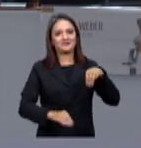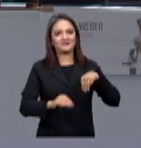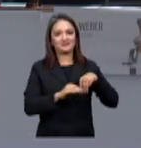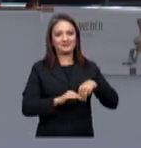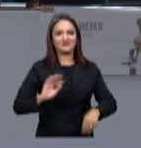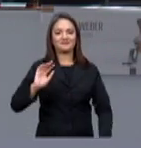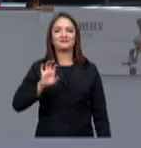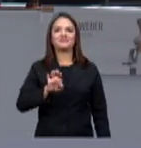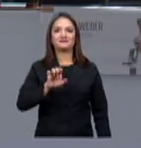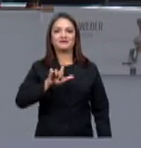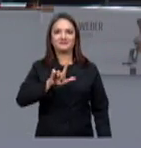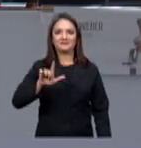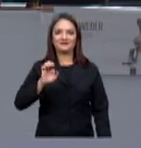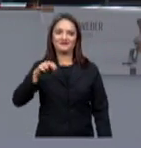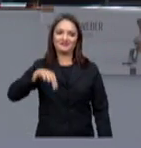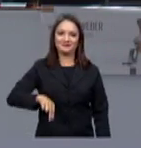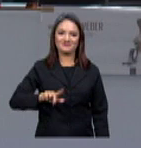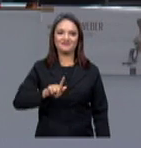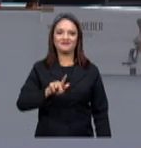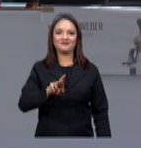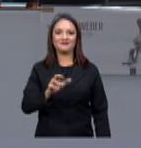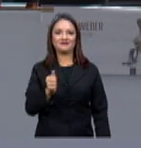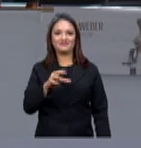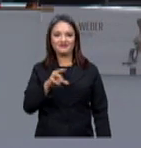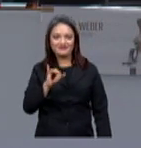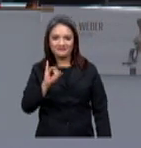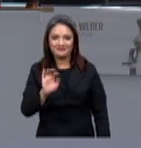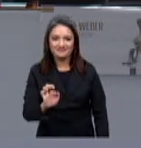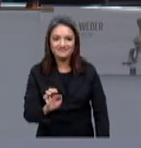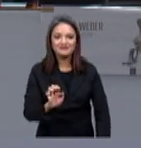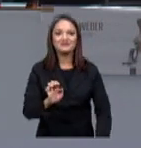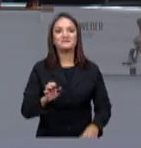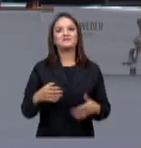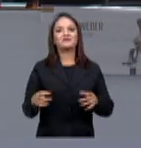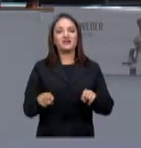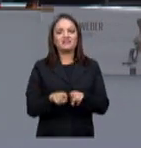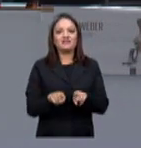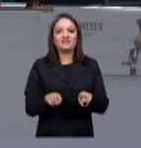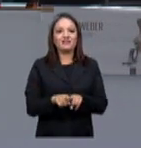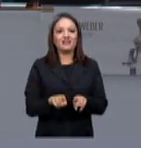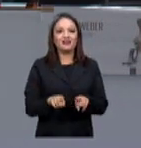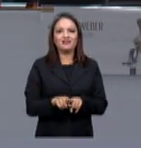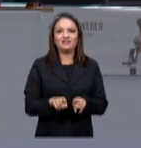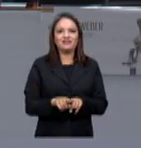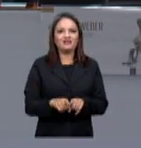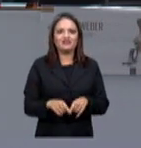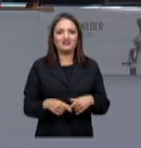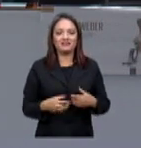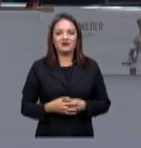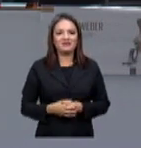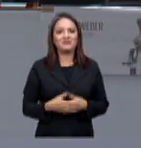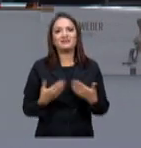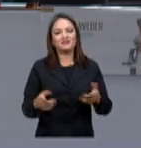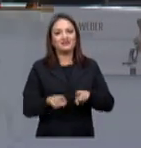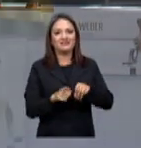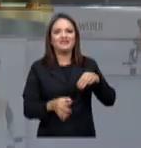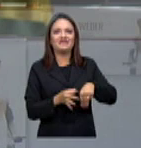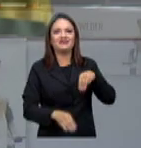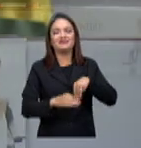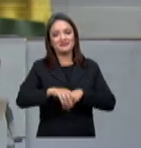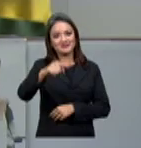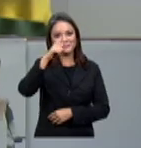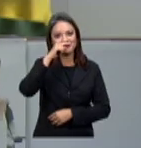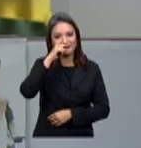Grace Ministro de sempre deste Supremo Tribunal Federal é o meu queridíssimo amigo Ministro Edson saquinho quero